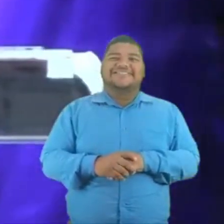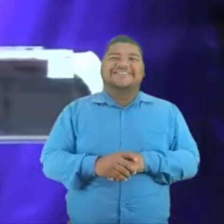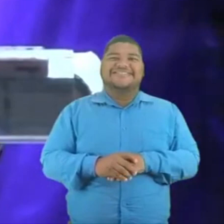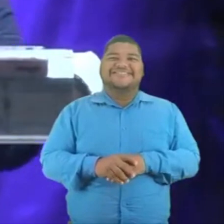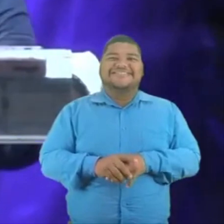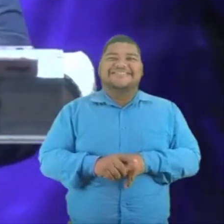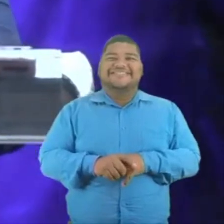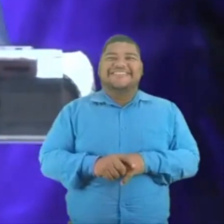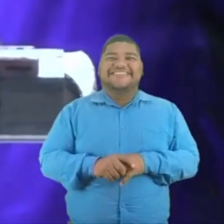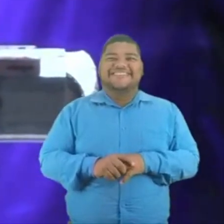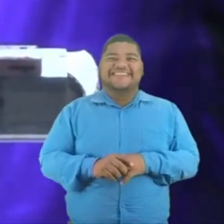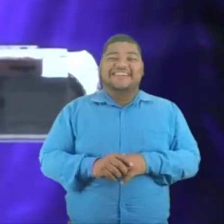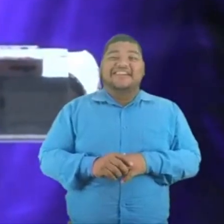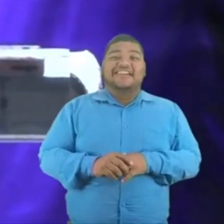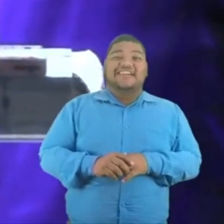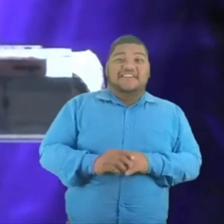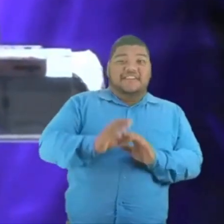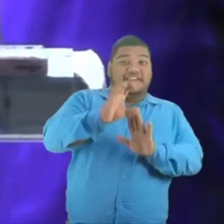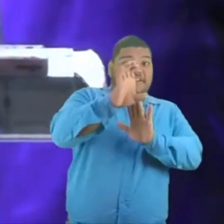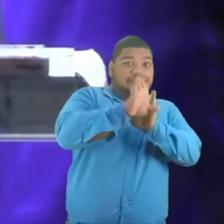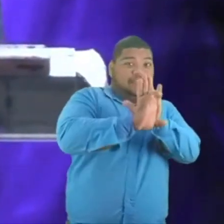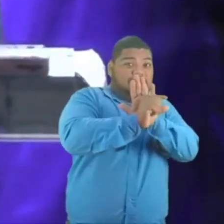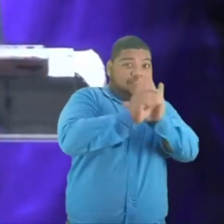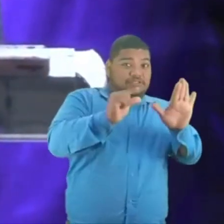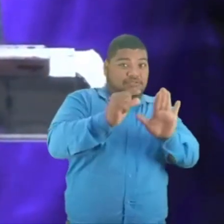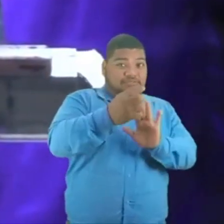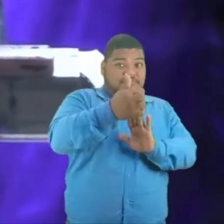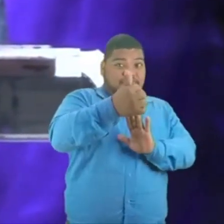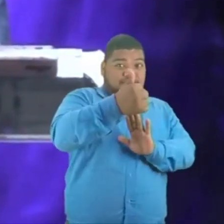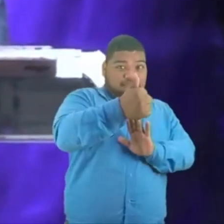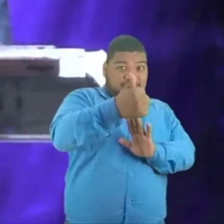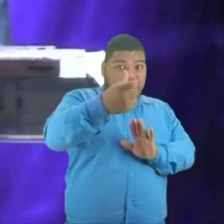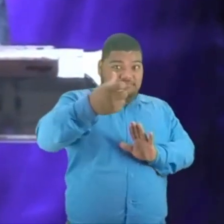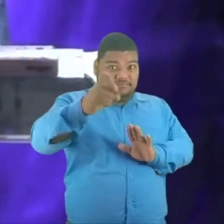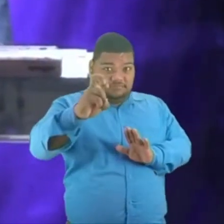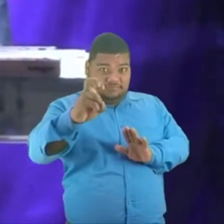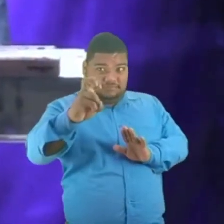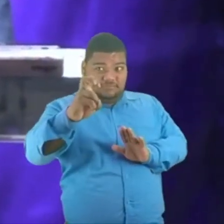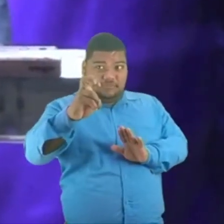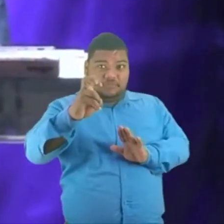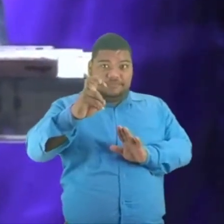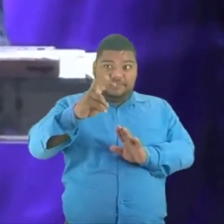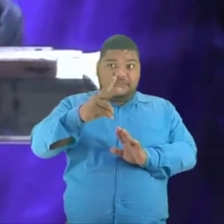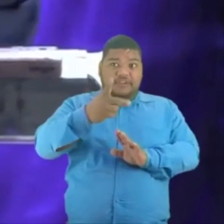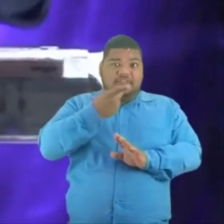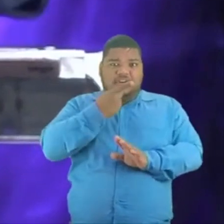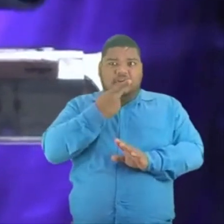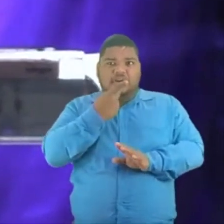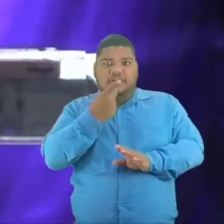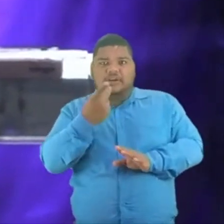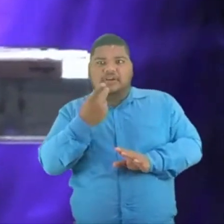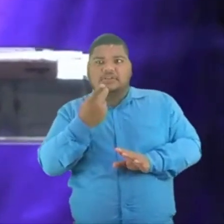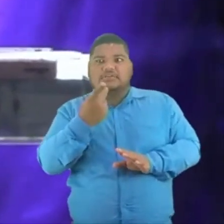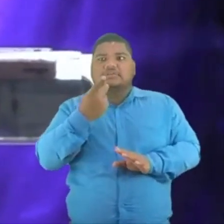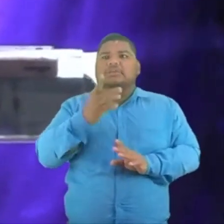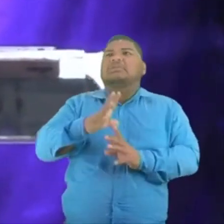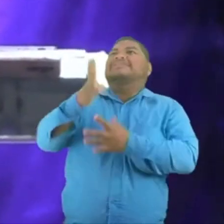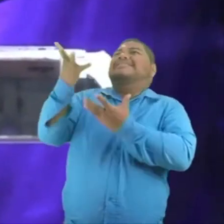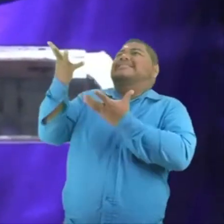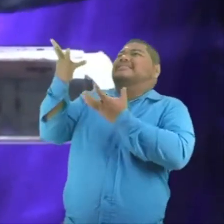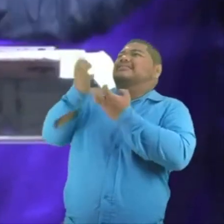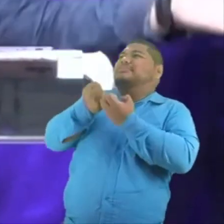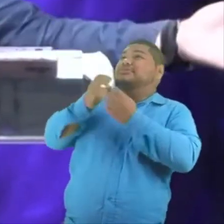Verso 15 diz assim, ó: vocês dizem, é inútil servir a Deus. O que ganhamos